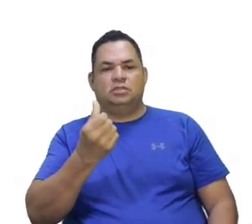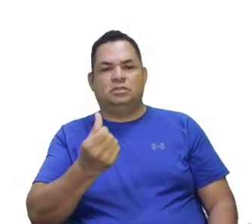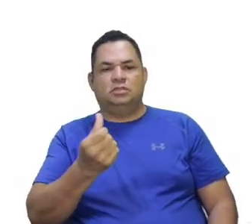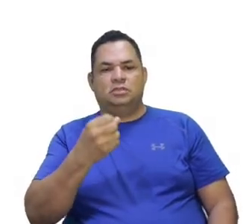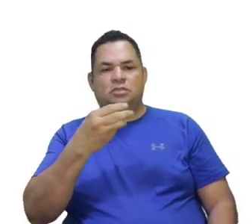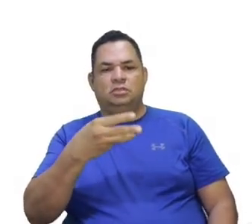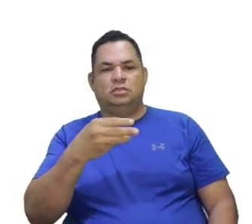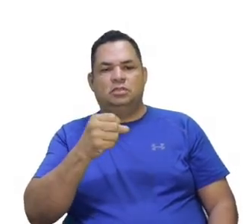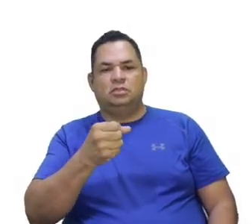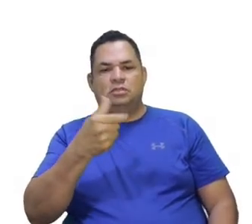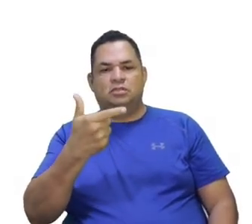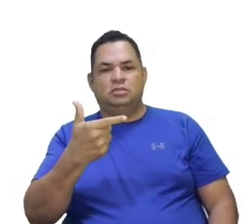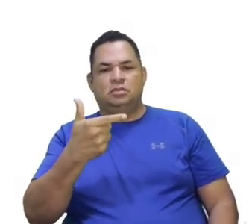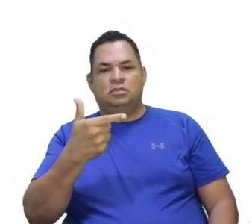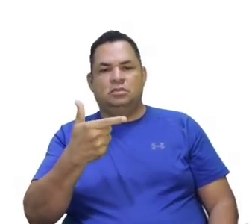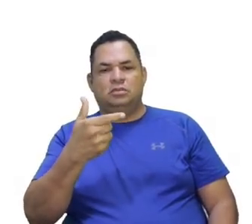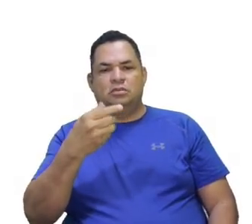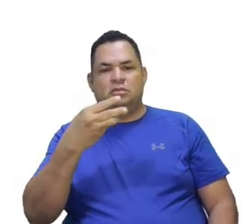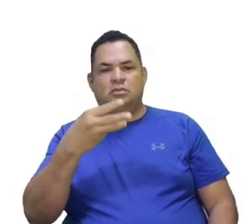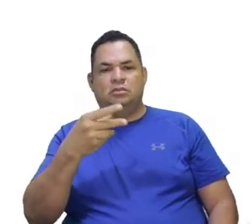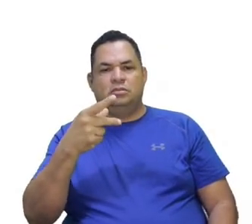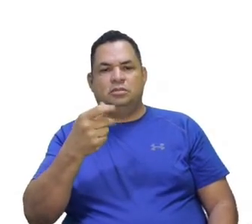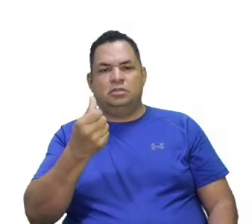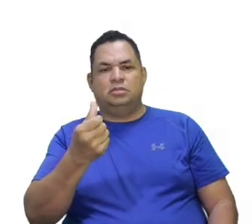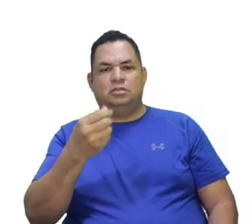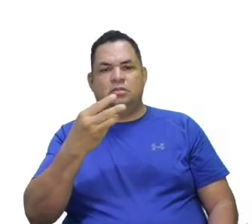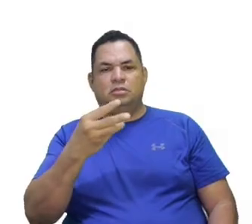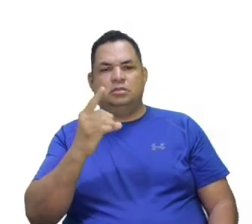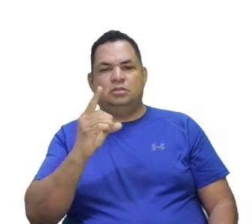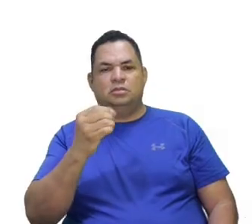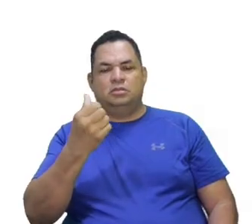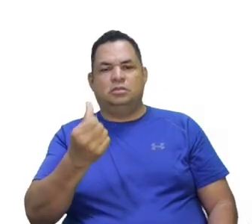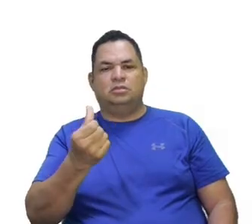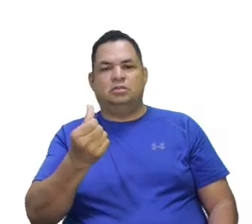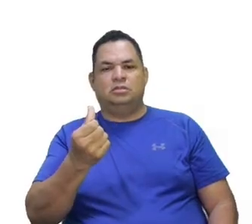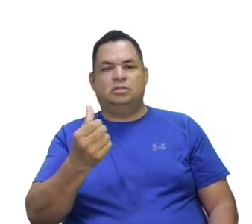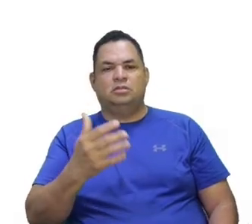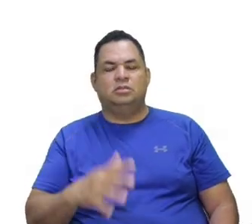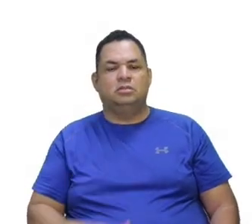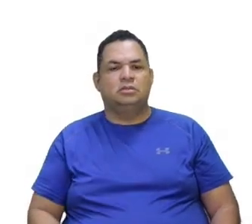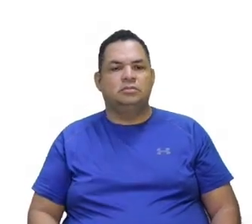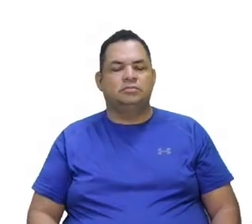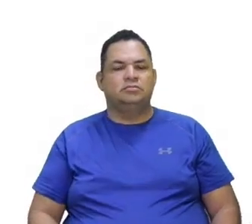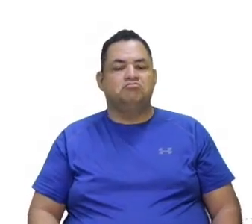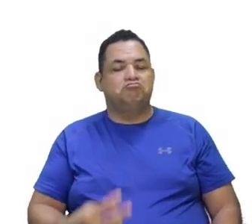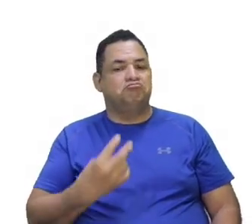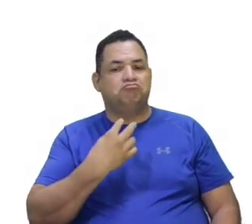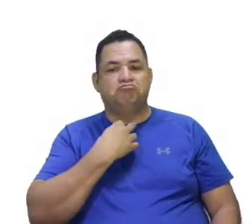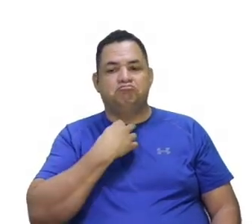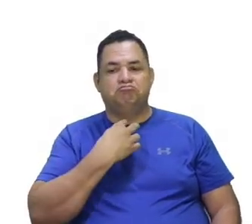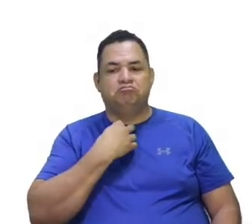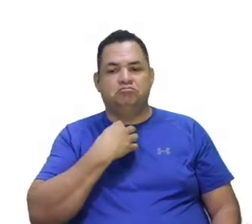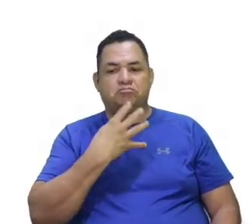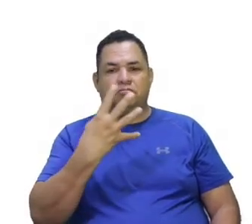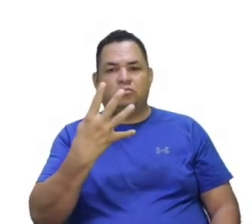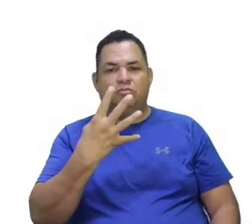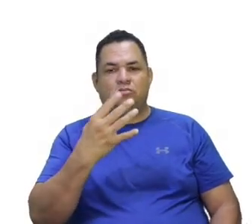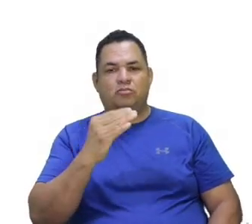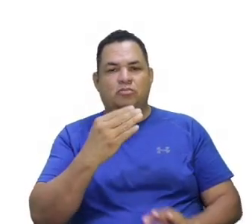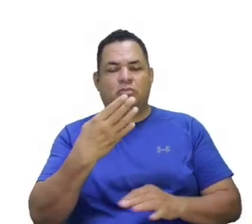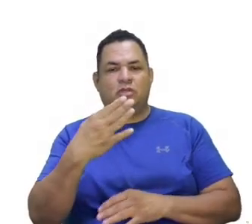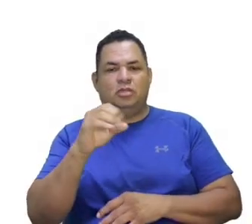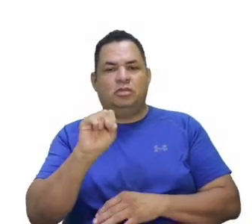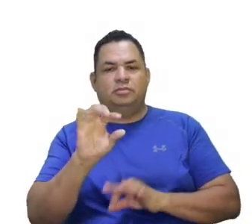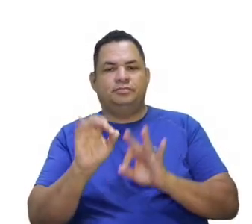2p6, 3s2, 3p6, 3d10. Eu não passo pelo 4s2 porque